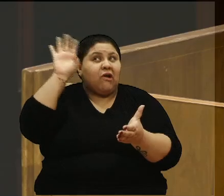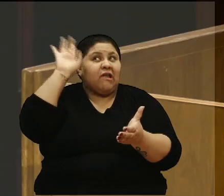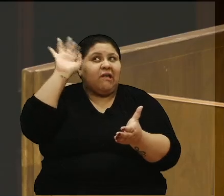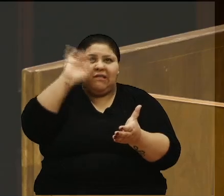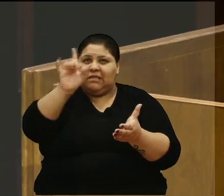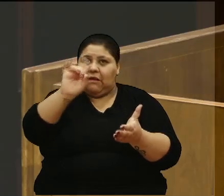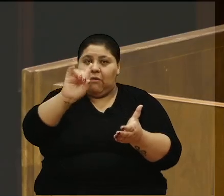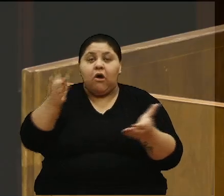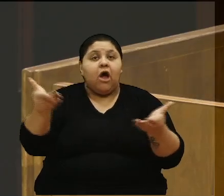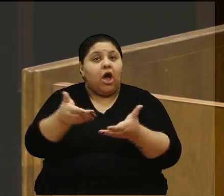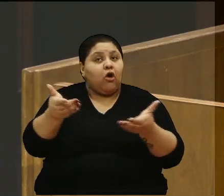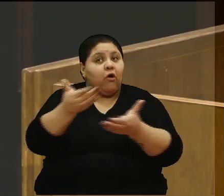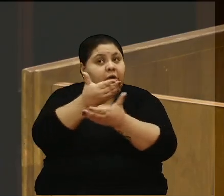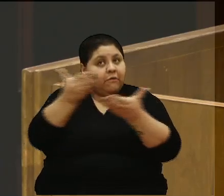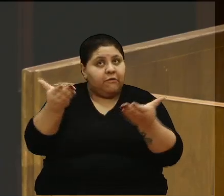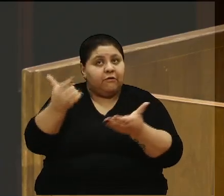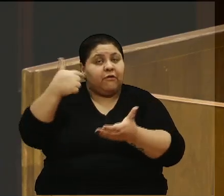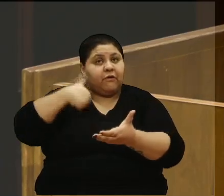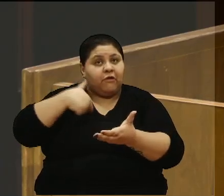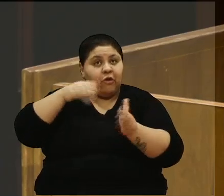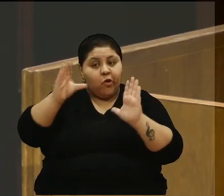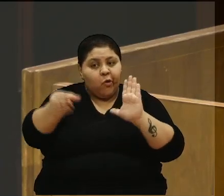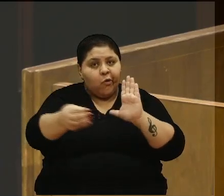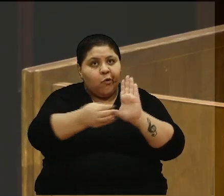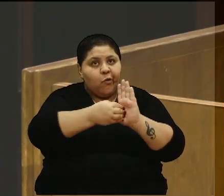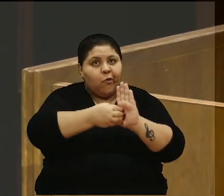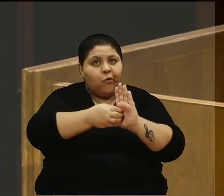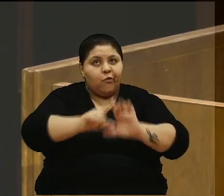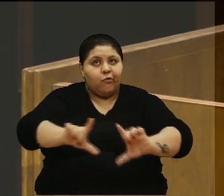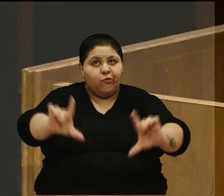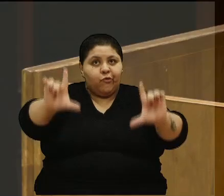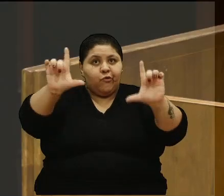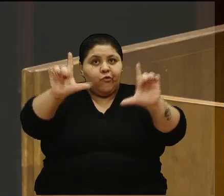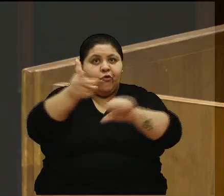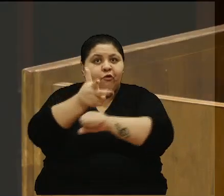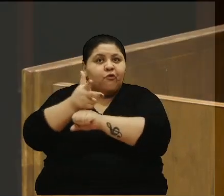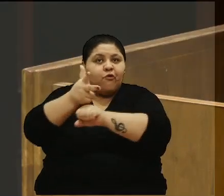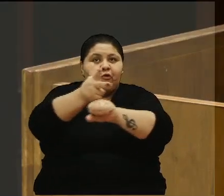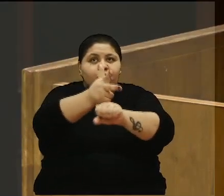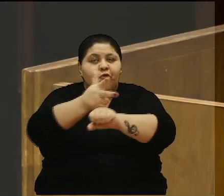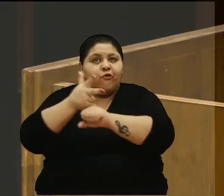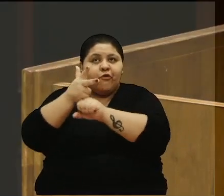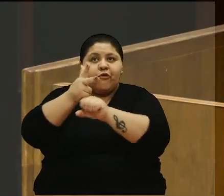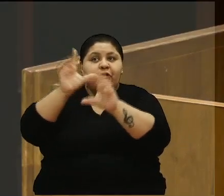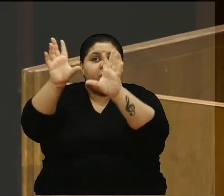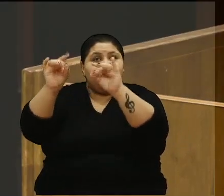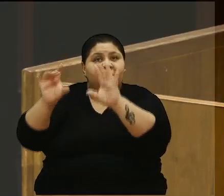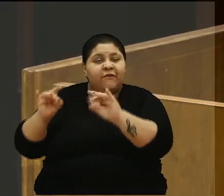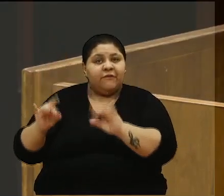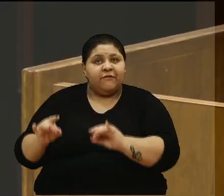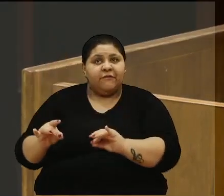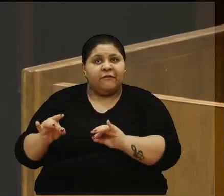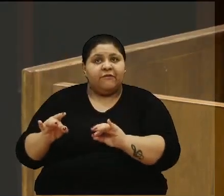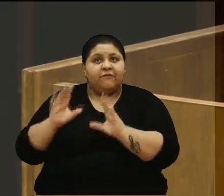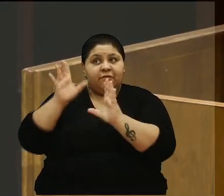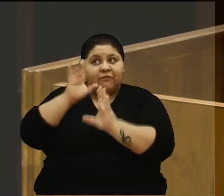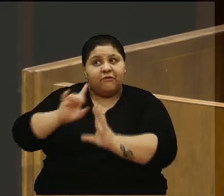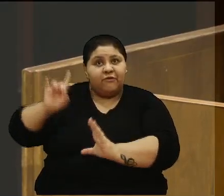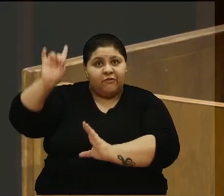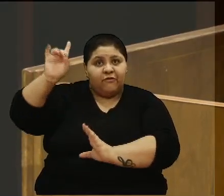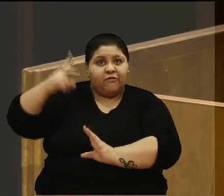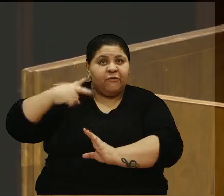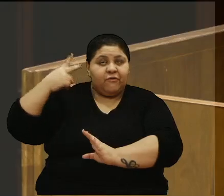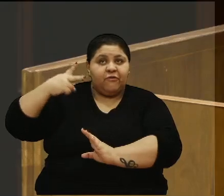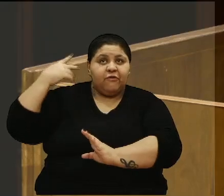E agora, senhoras e senhores, eu vou colocar aqui no telão o vídeo da especialista, e graças a Deus, a